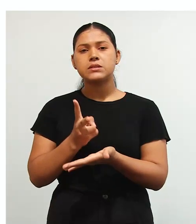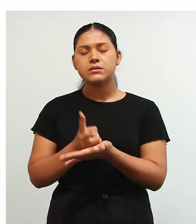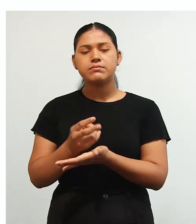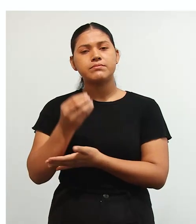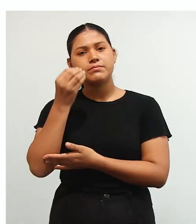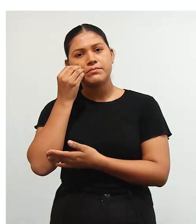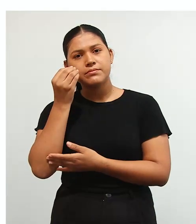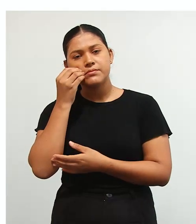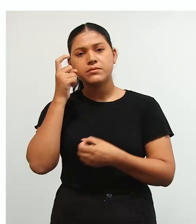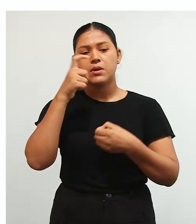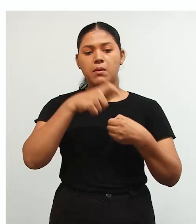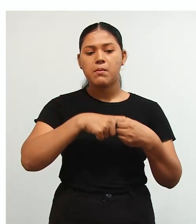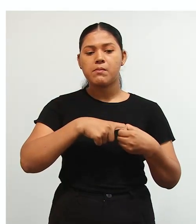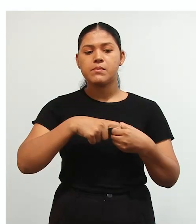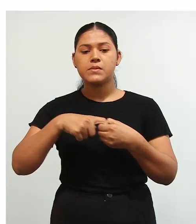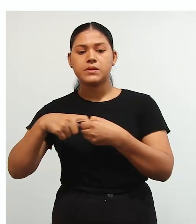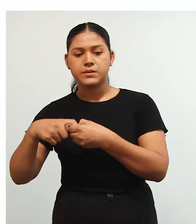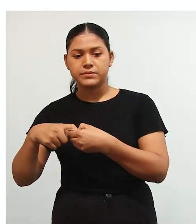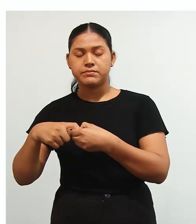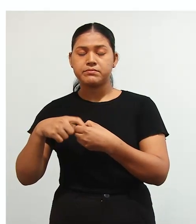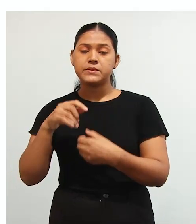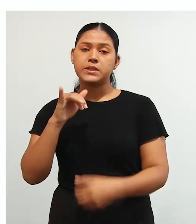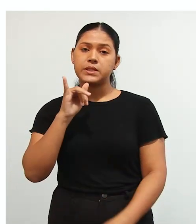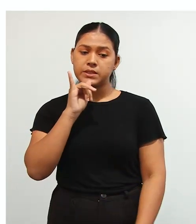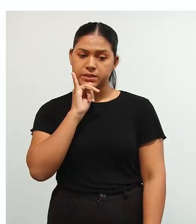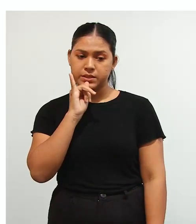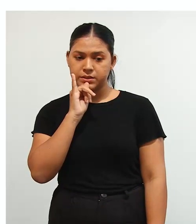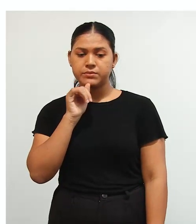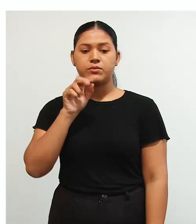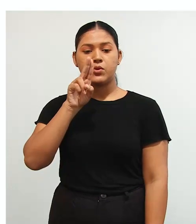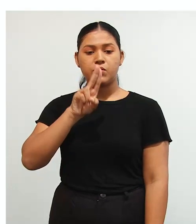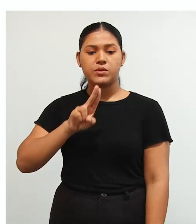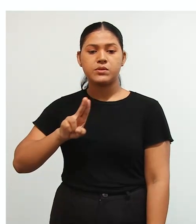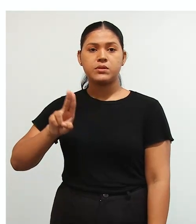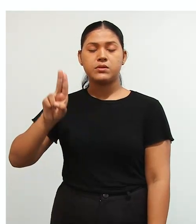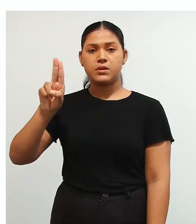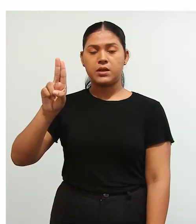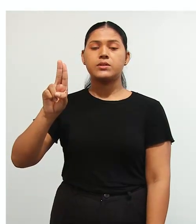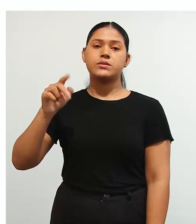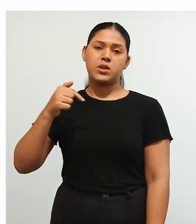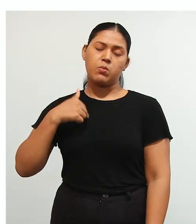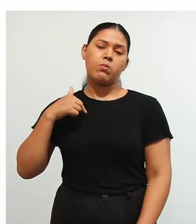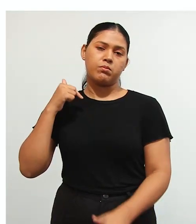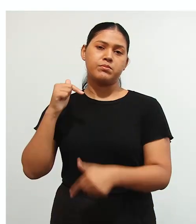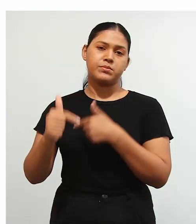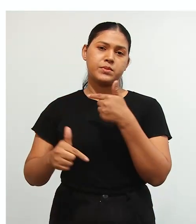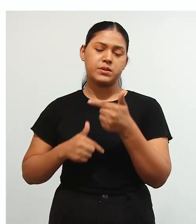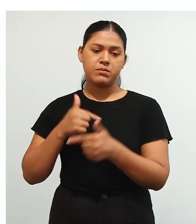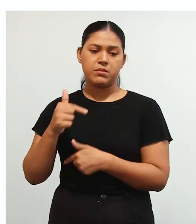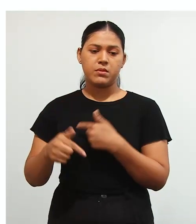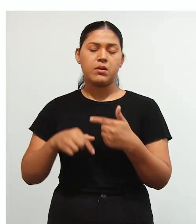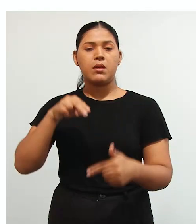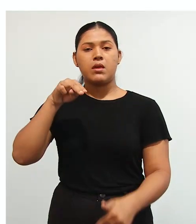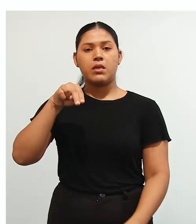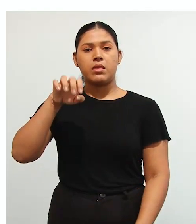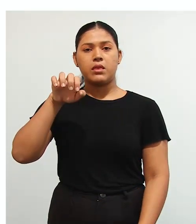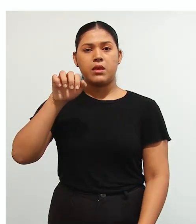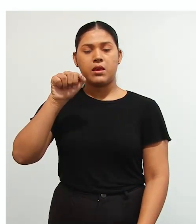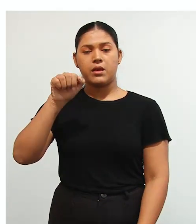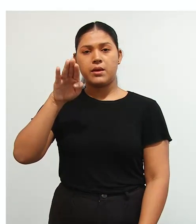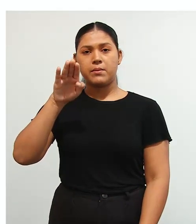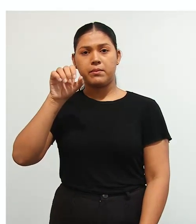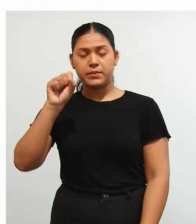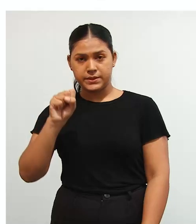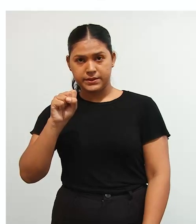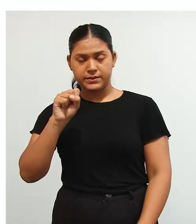ó. Nesse caso, o exemplo é da universidade onde eu atuo, com os NEABs aqui do Instituto Federal